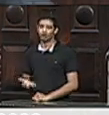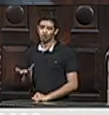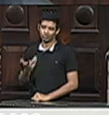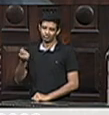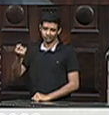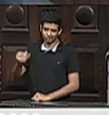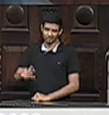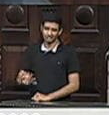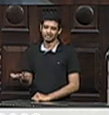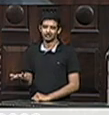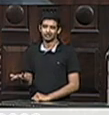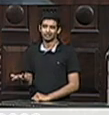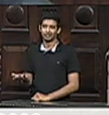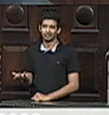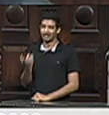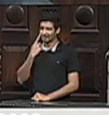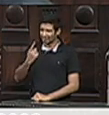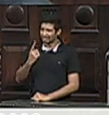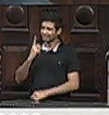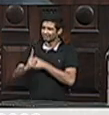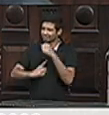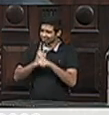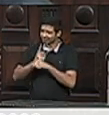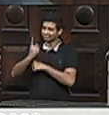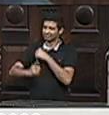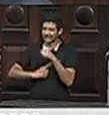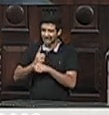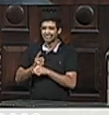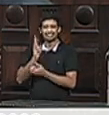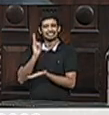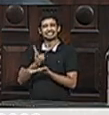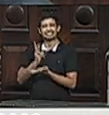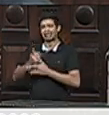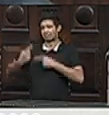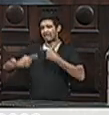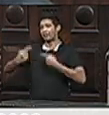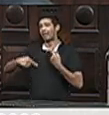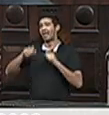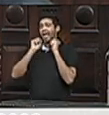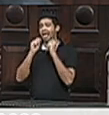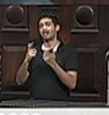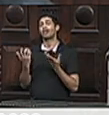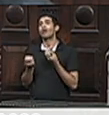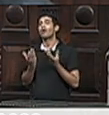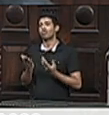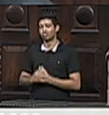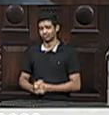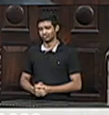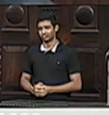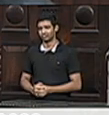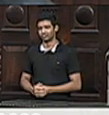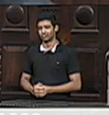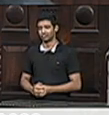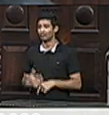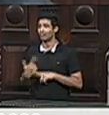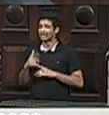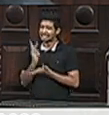atribuições importantes no debate sobre políticas de geração de trabalho e renda.